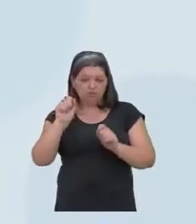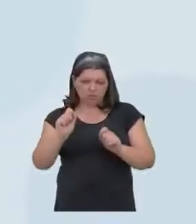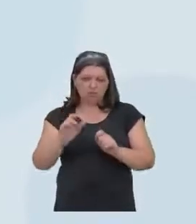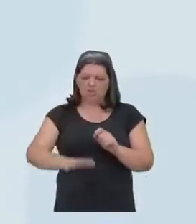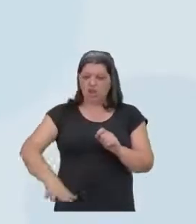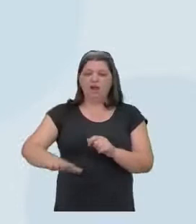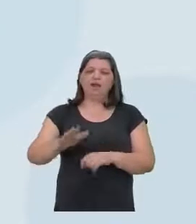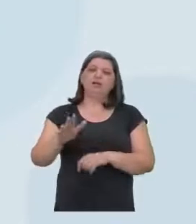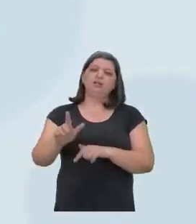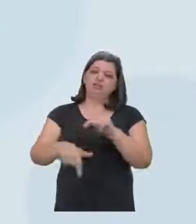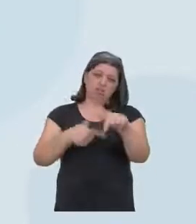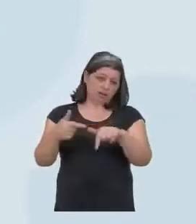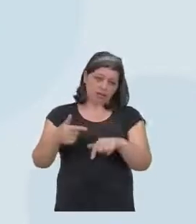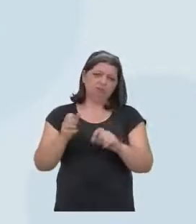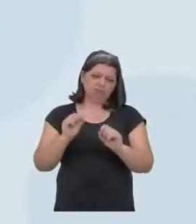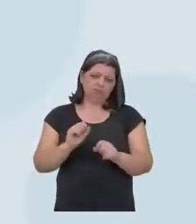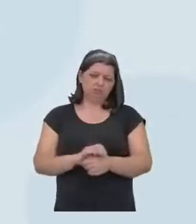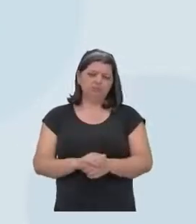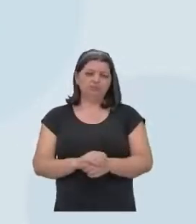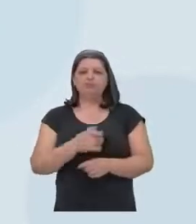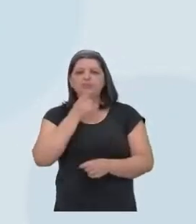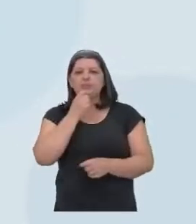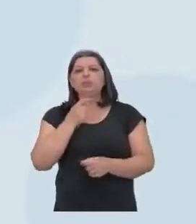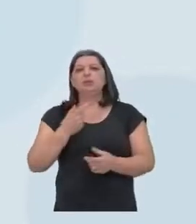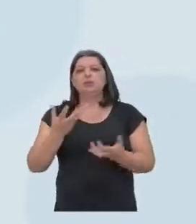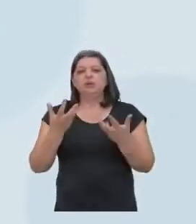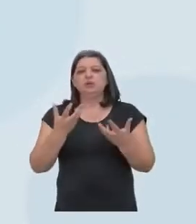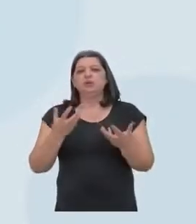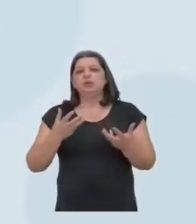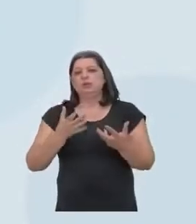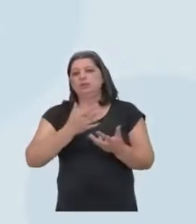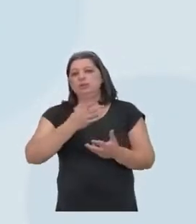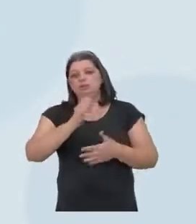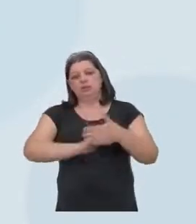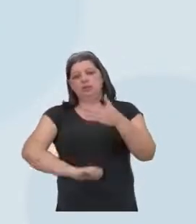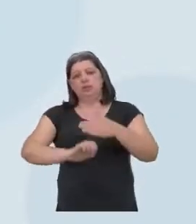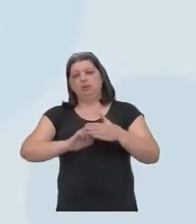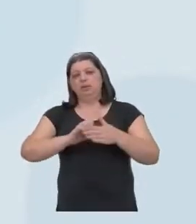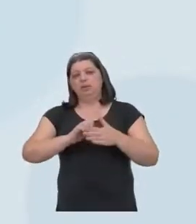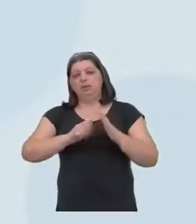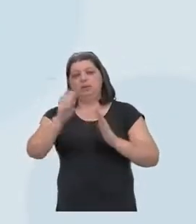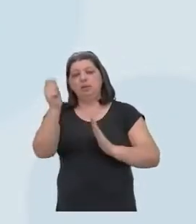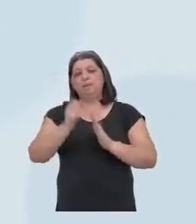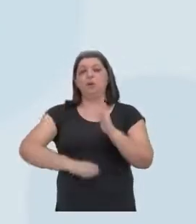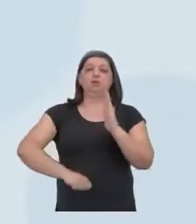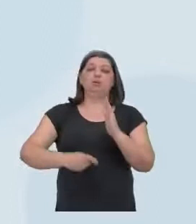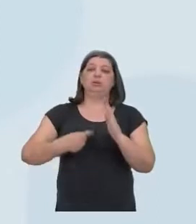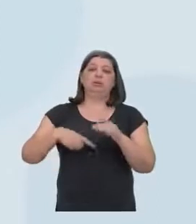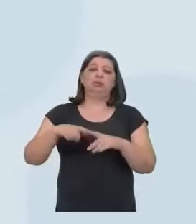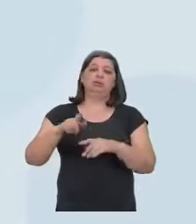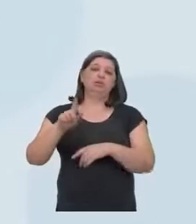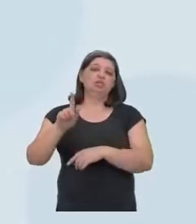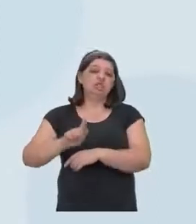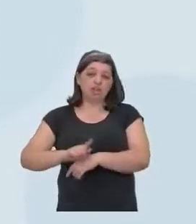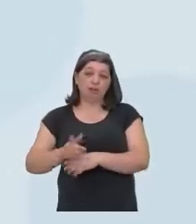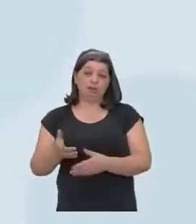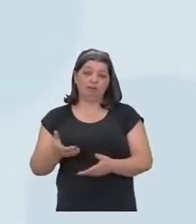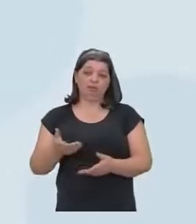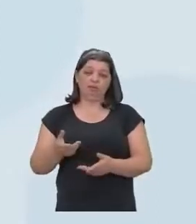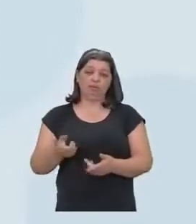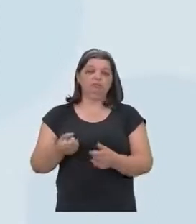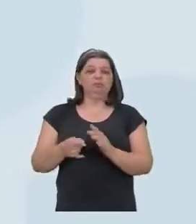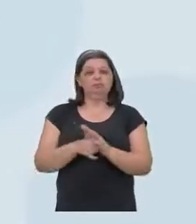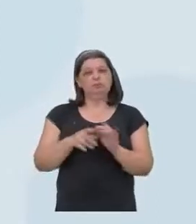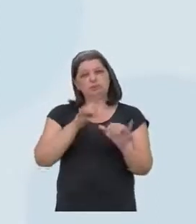trabalho. Claro, olha, por exemplo, eu quero ser contratado, quero convencer o rapaz lá, dono da empresa a me contratar, o gerente a me contratar. Nas relações